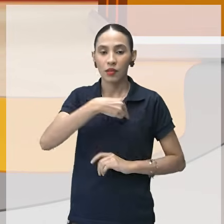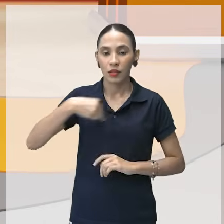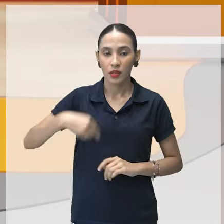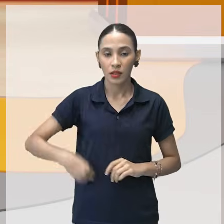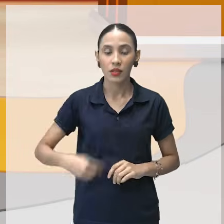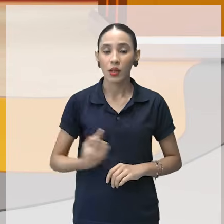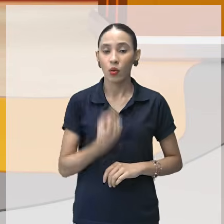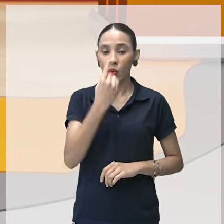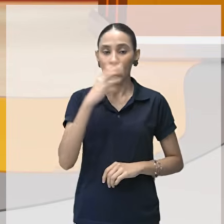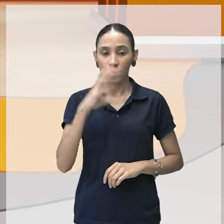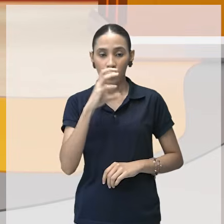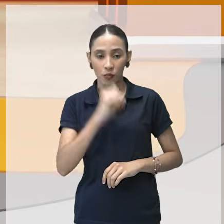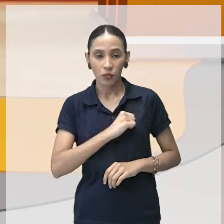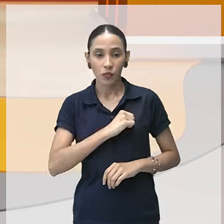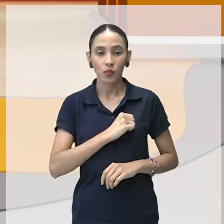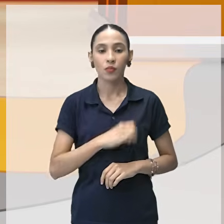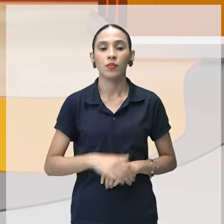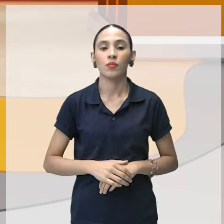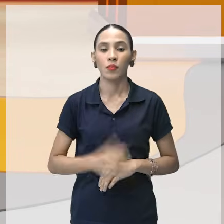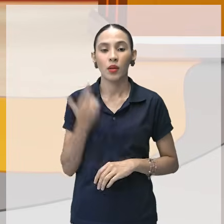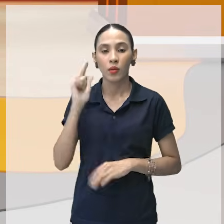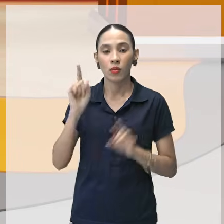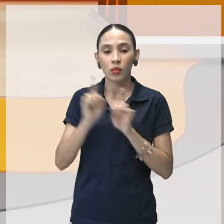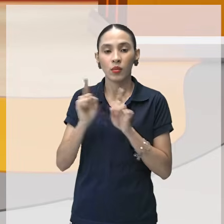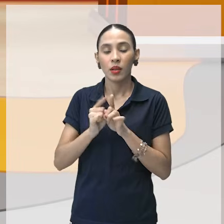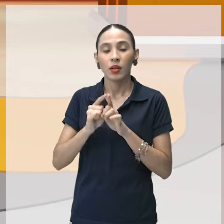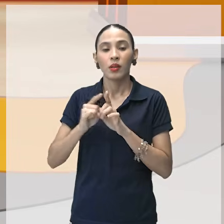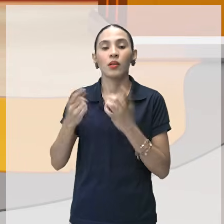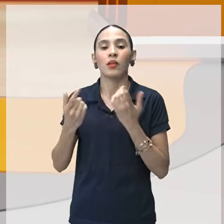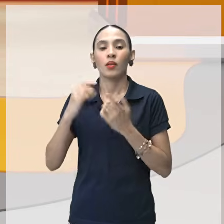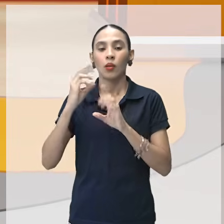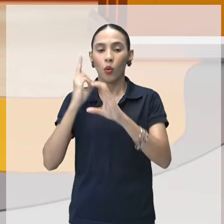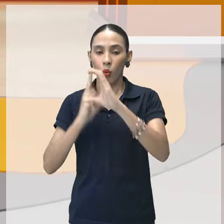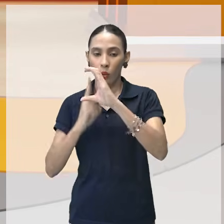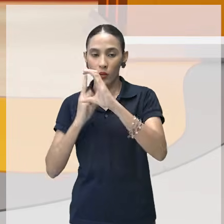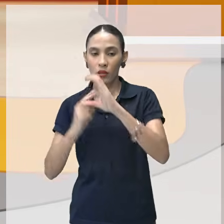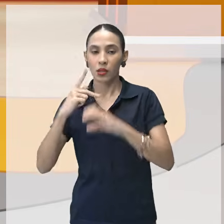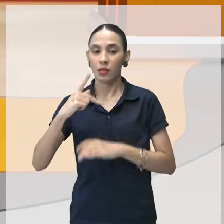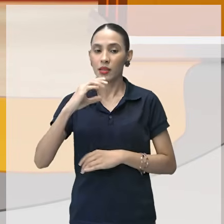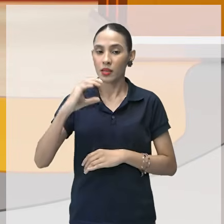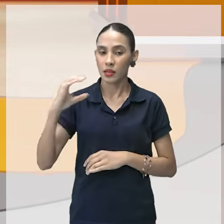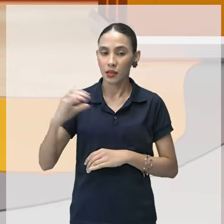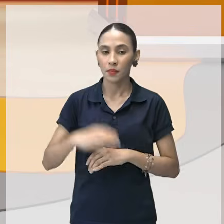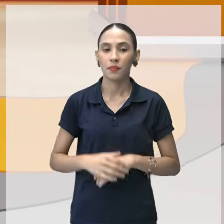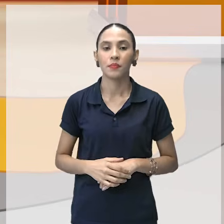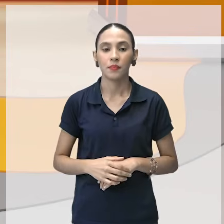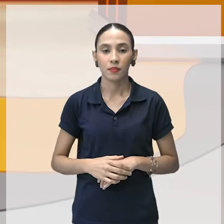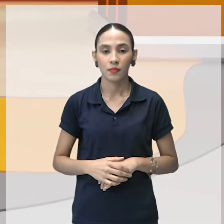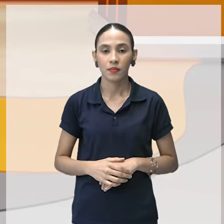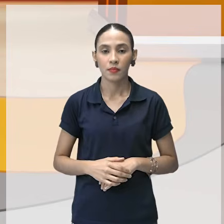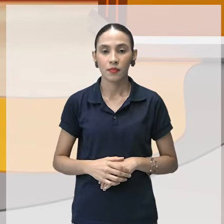que é nacionalista, que é o Kuomintang, e o outro que é comunista, que é o PCC. Continuando.